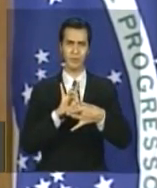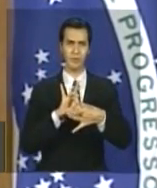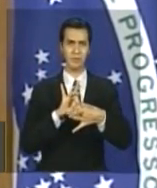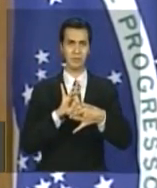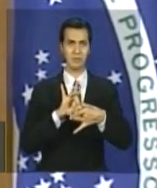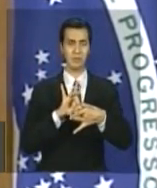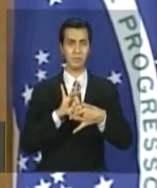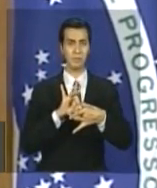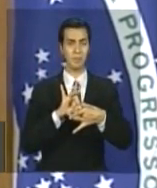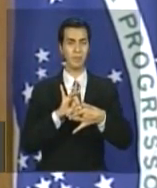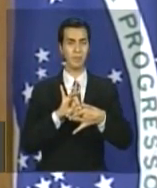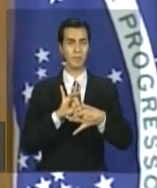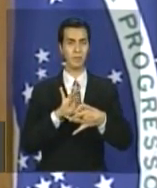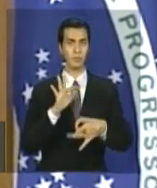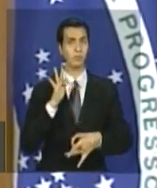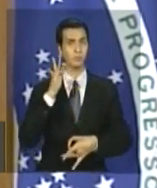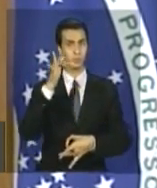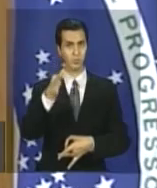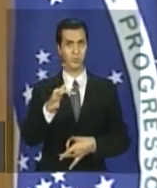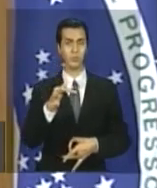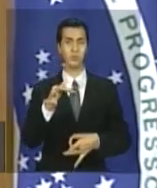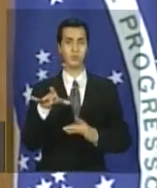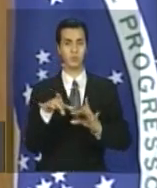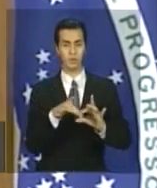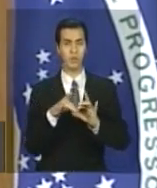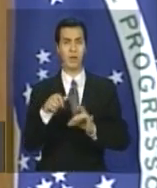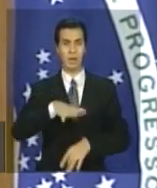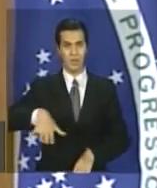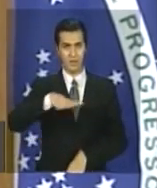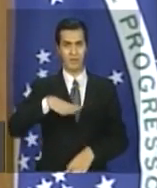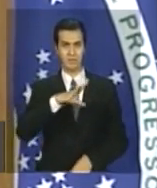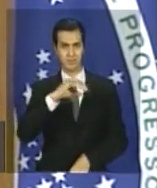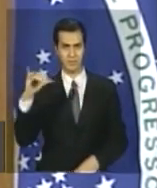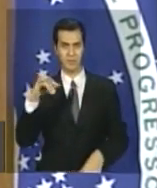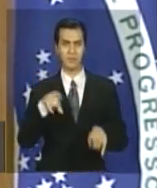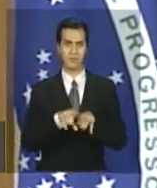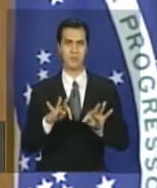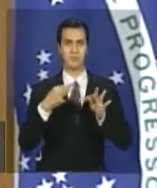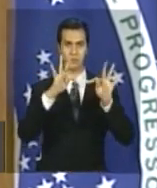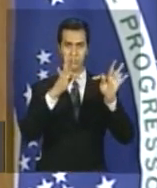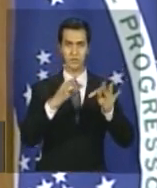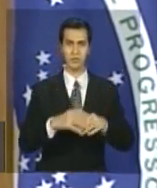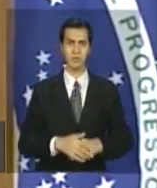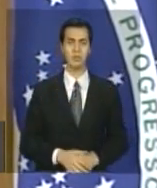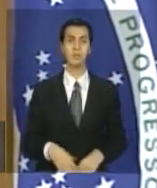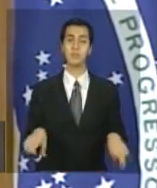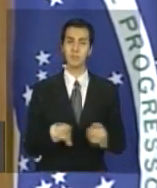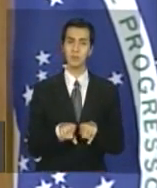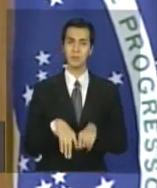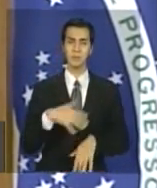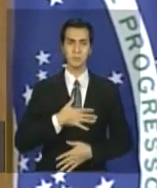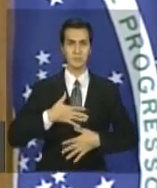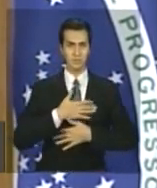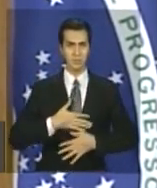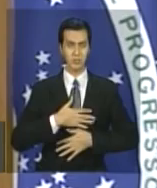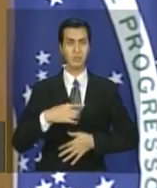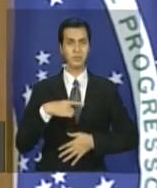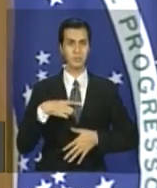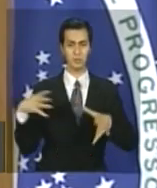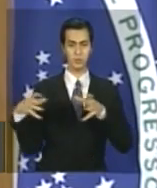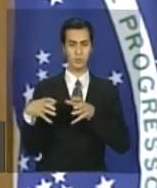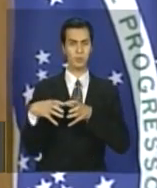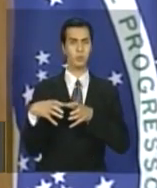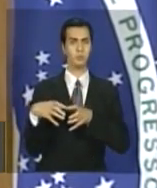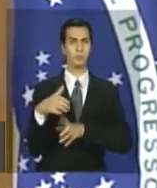futuro da cooperação em ciência e tecnologia. Tenho também o prazer de trazer aqui cerca de 100